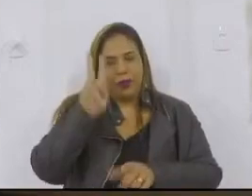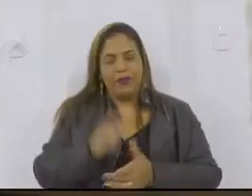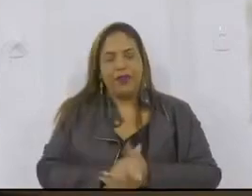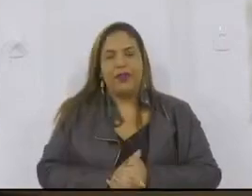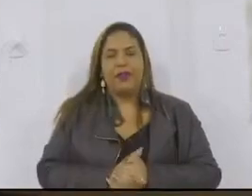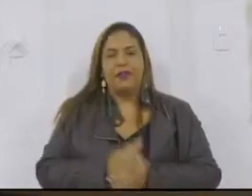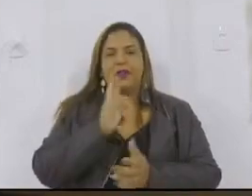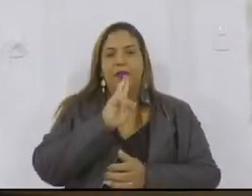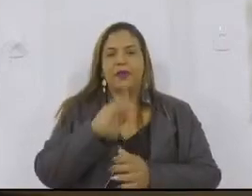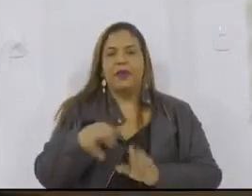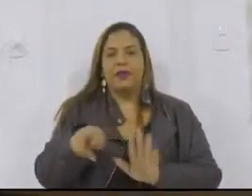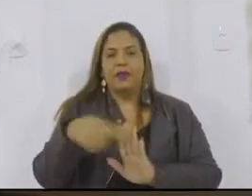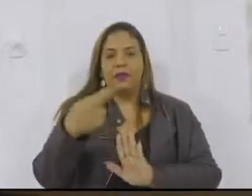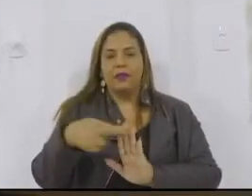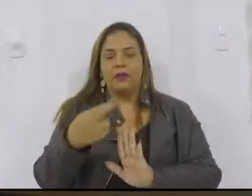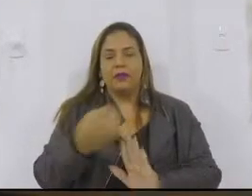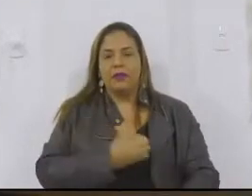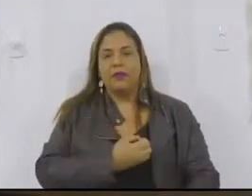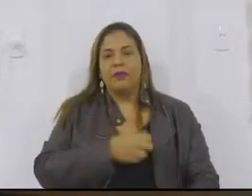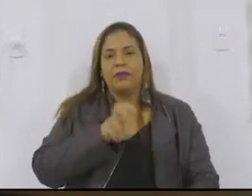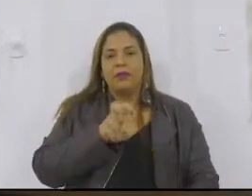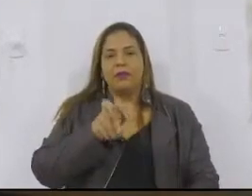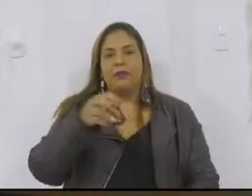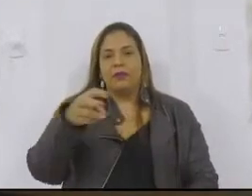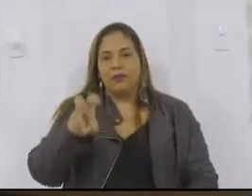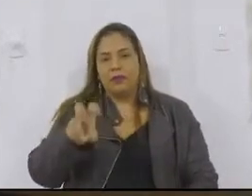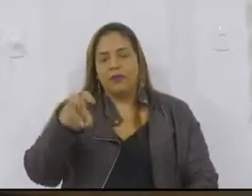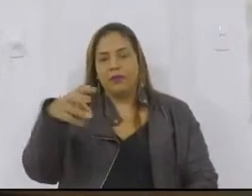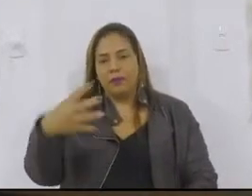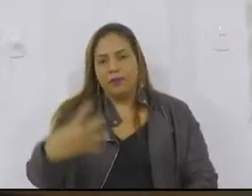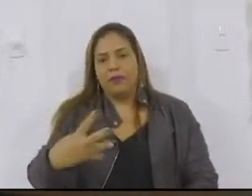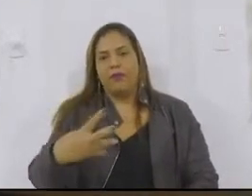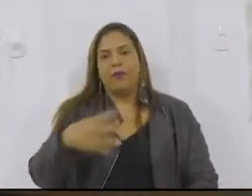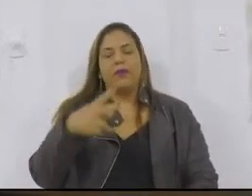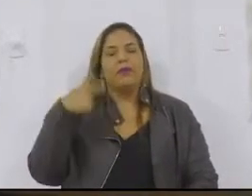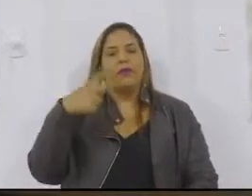resposta ao requerimento número 554 do vereador Felipe.